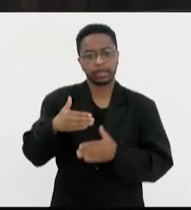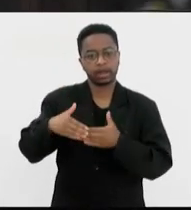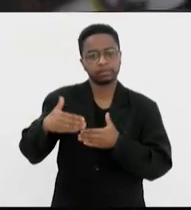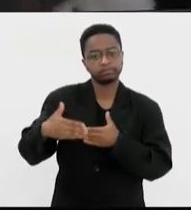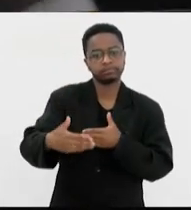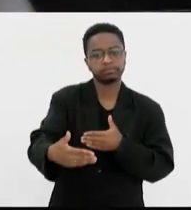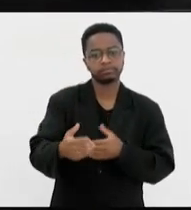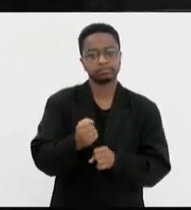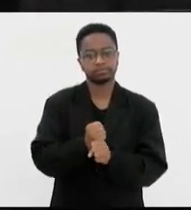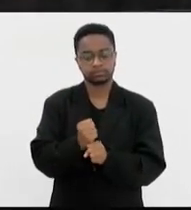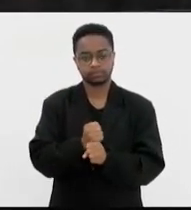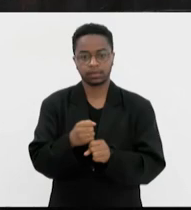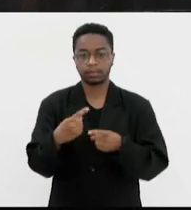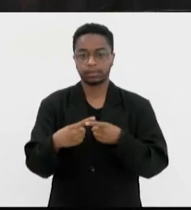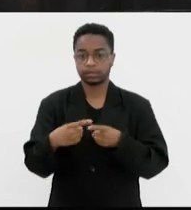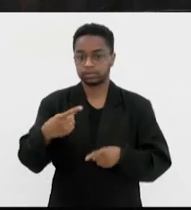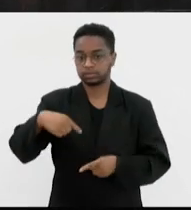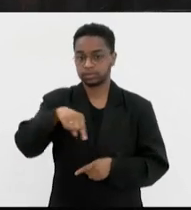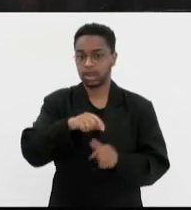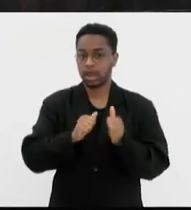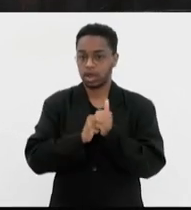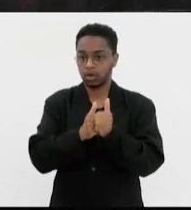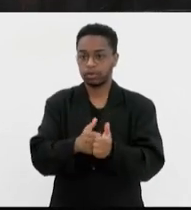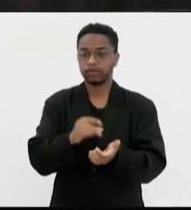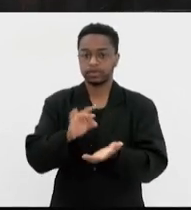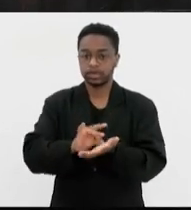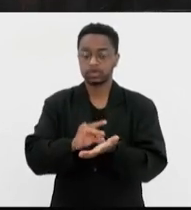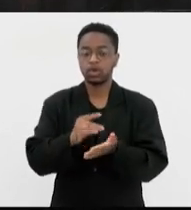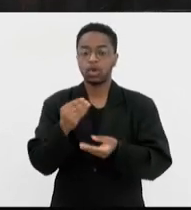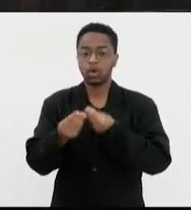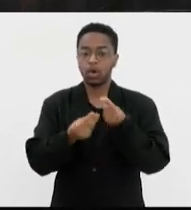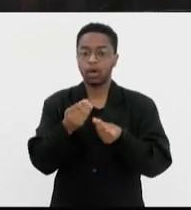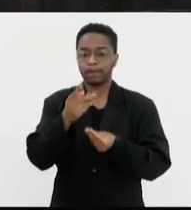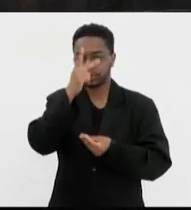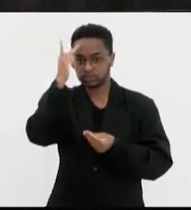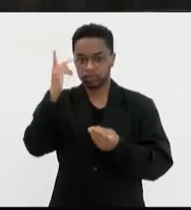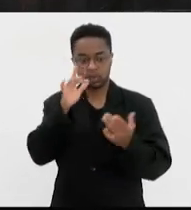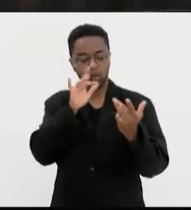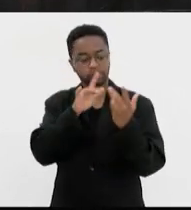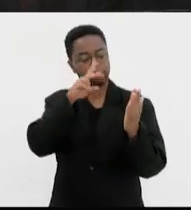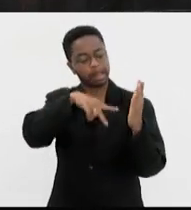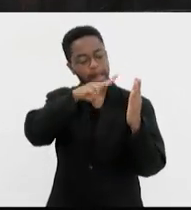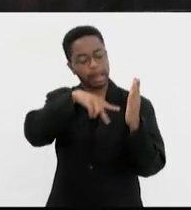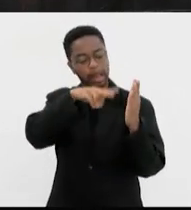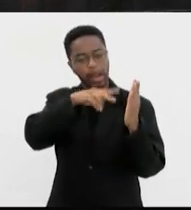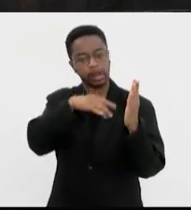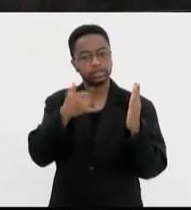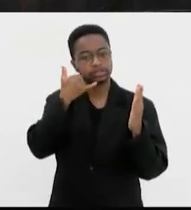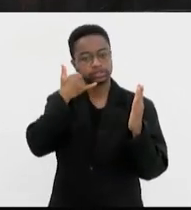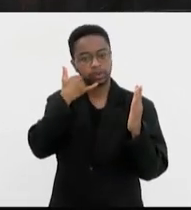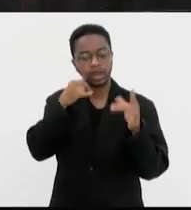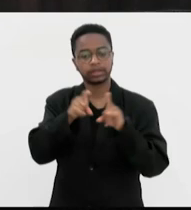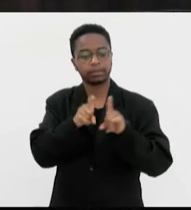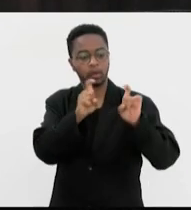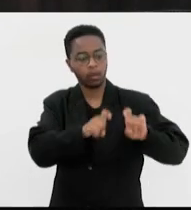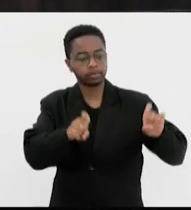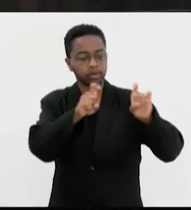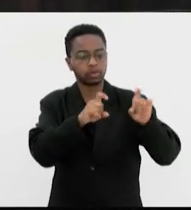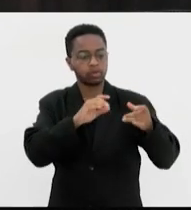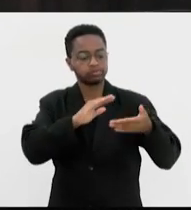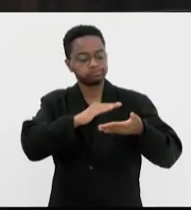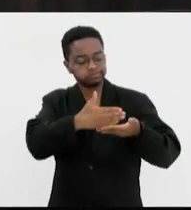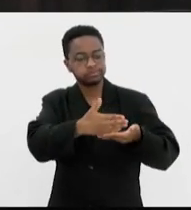né? Todos acompanham o quanto que o acesso a telas de celulares, a telas de computadores,